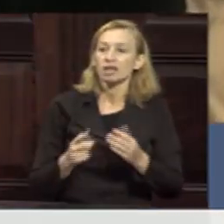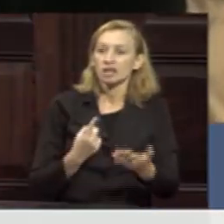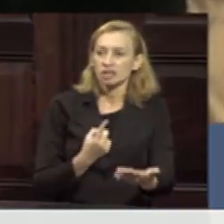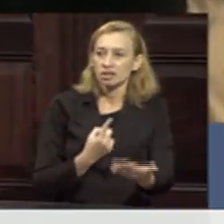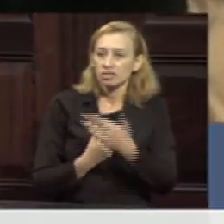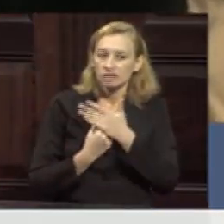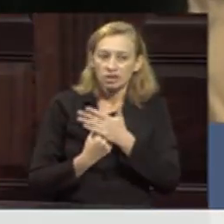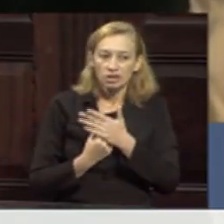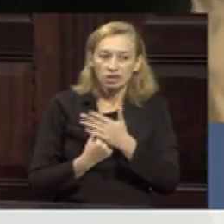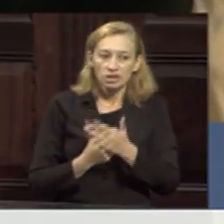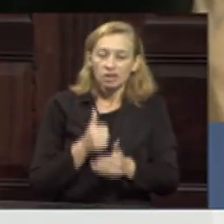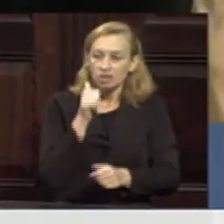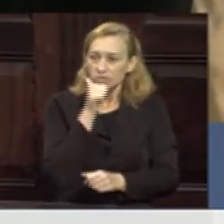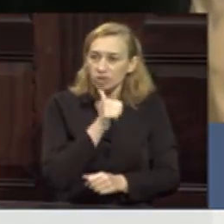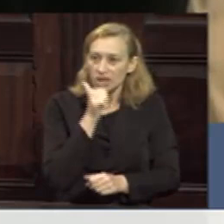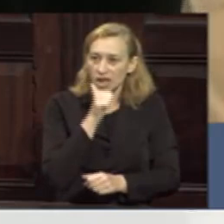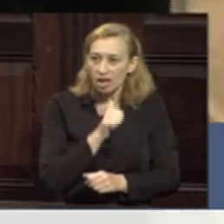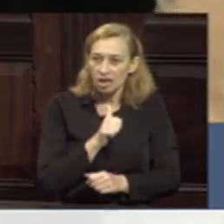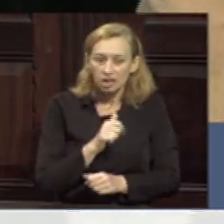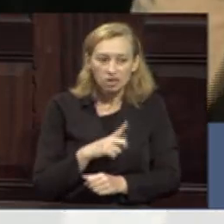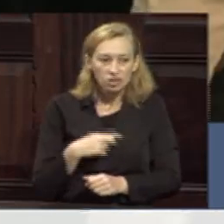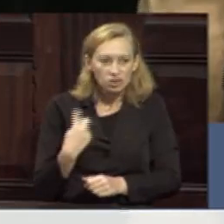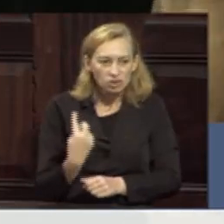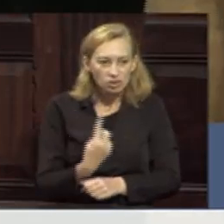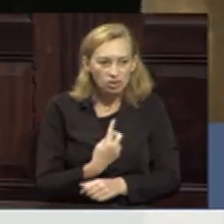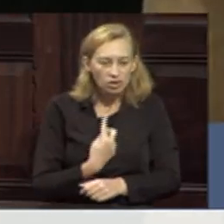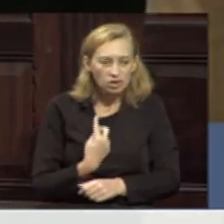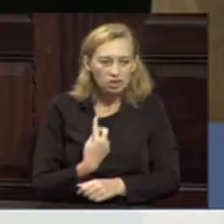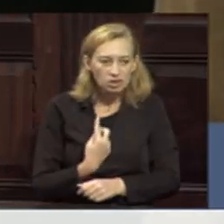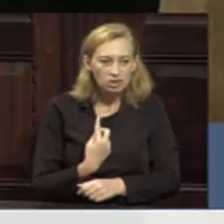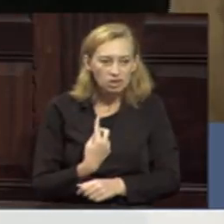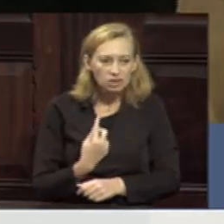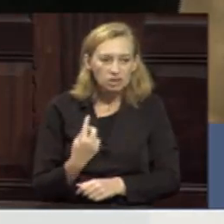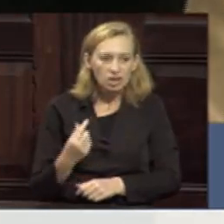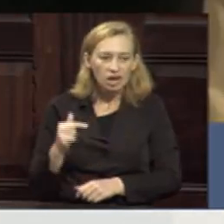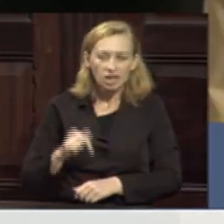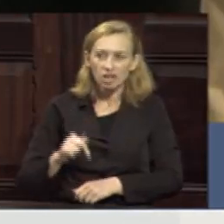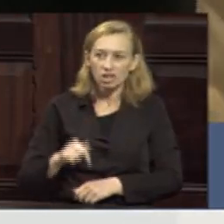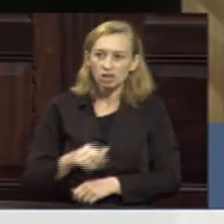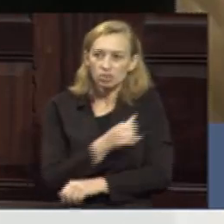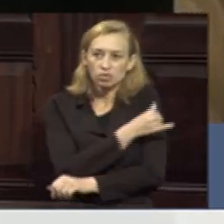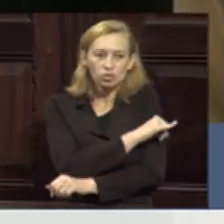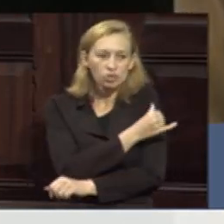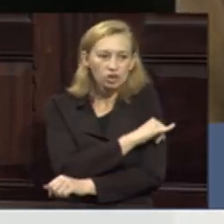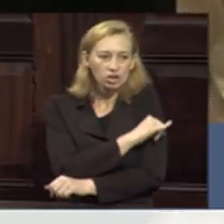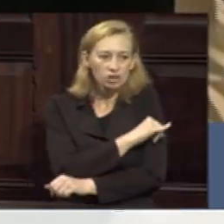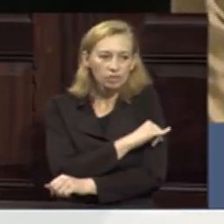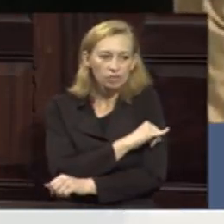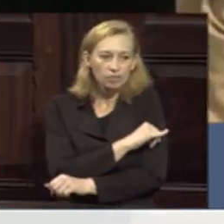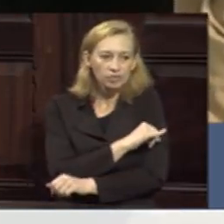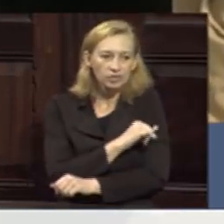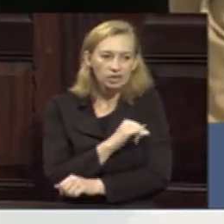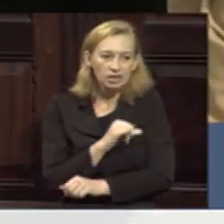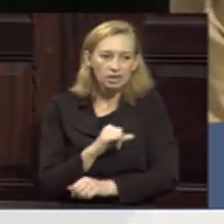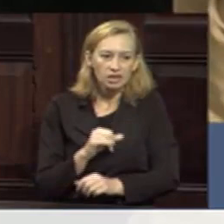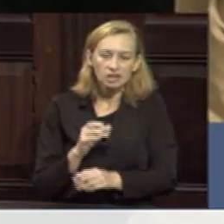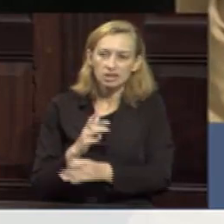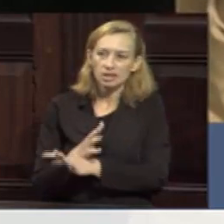vulneráveis. Nós vivemos aqui no Rio de Janeiro, por exemplo, a cidade de